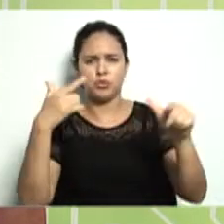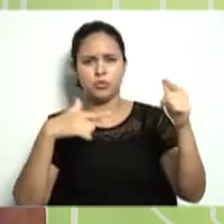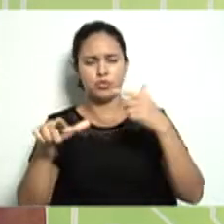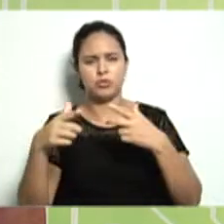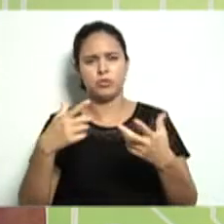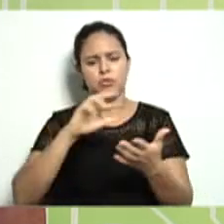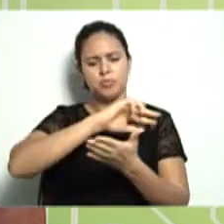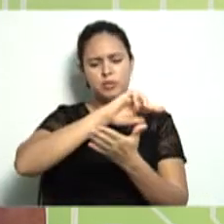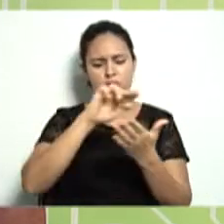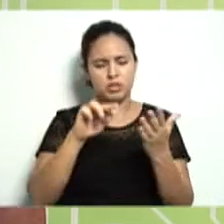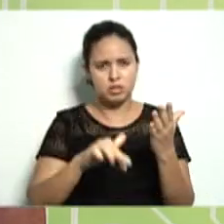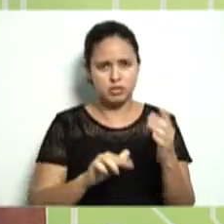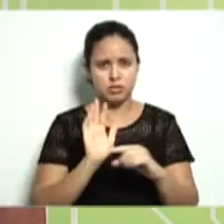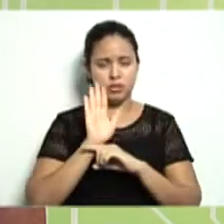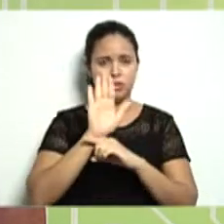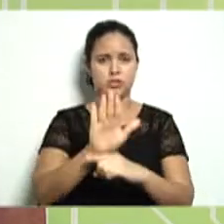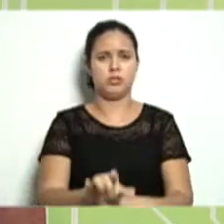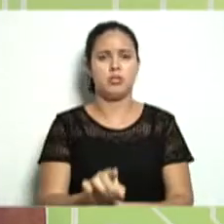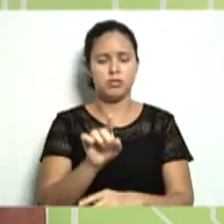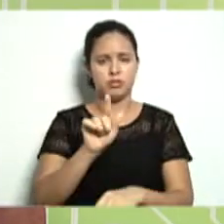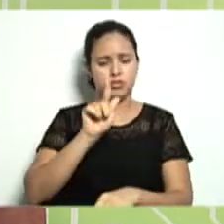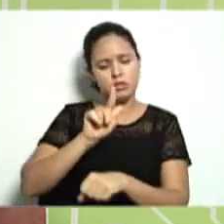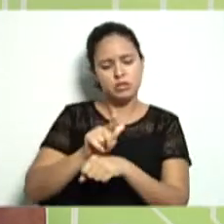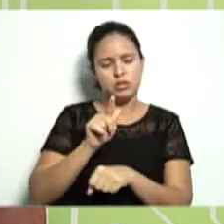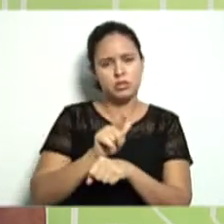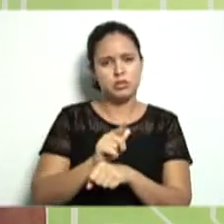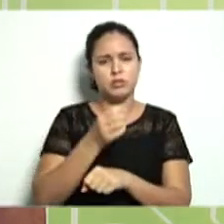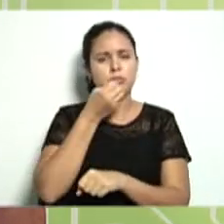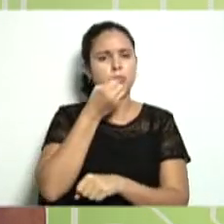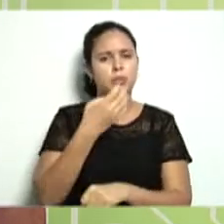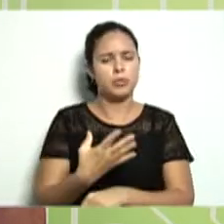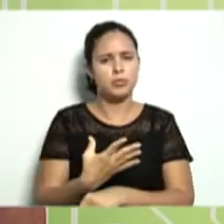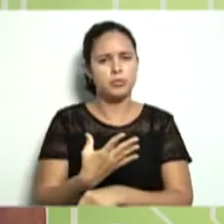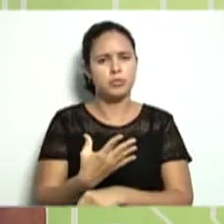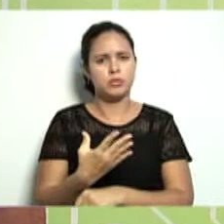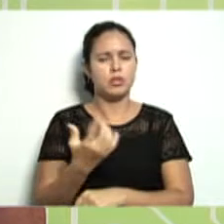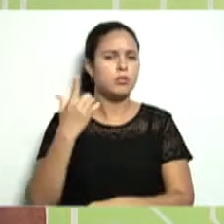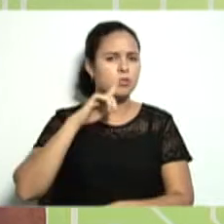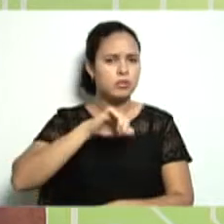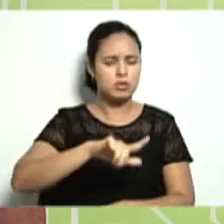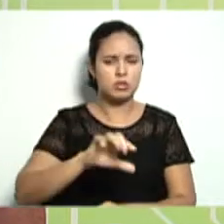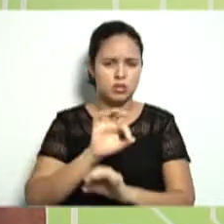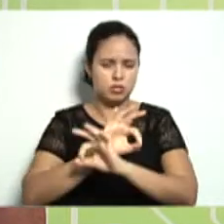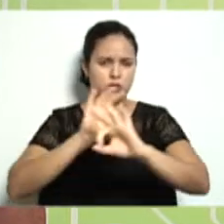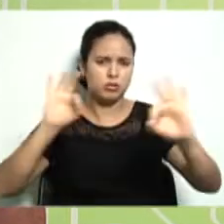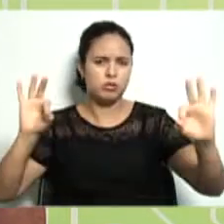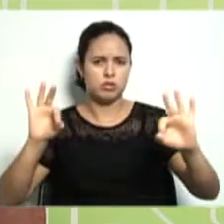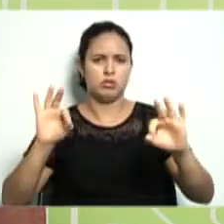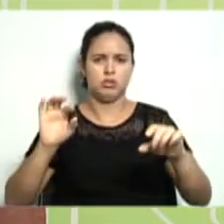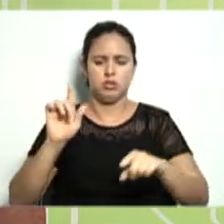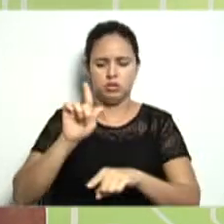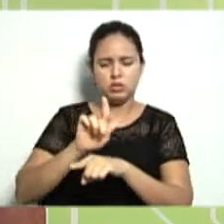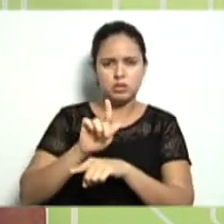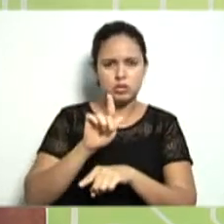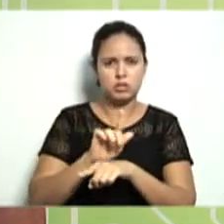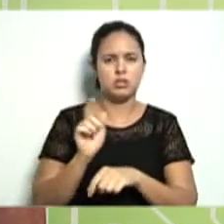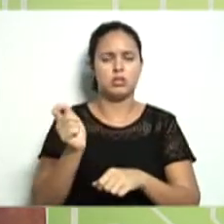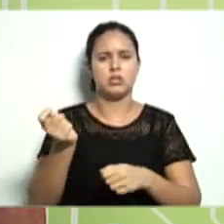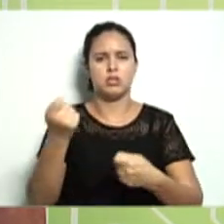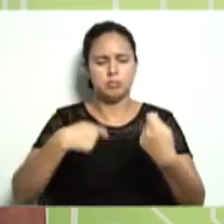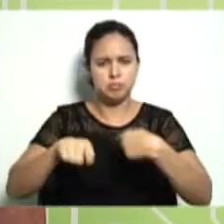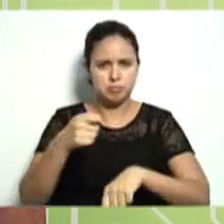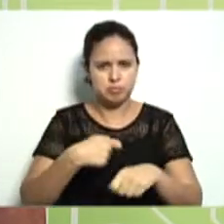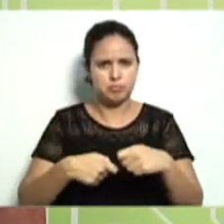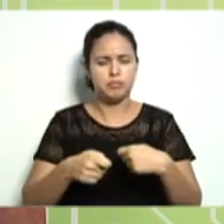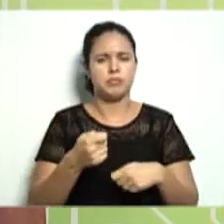para uma boa gestão, para que vocês desenvolvam uma excelente arte de gerir, de administrar uma